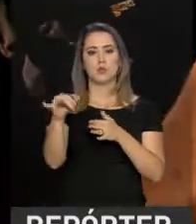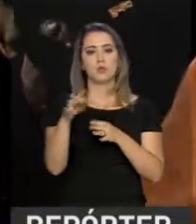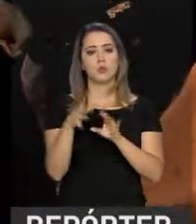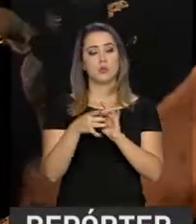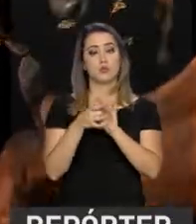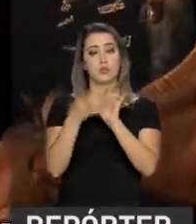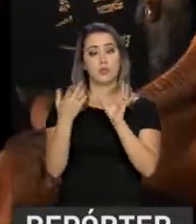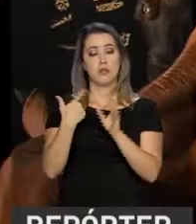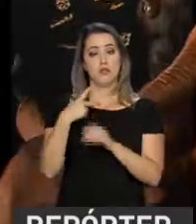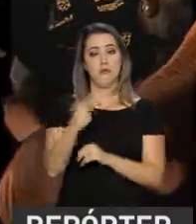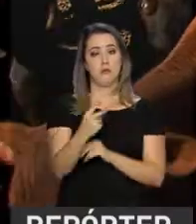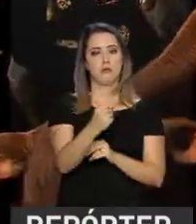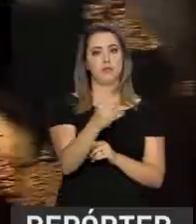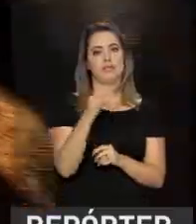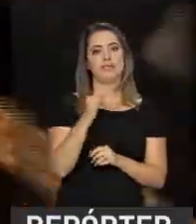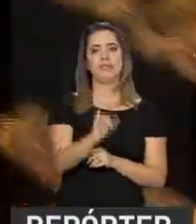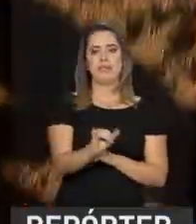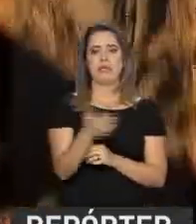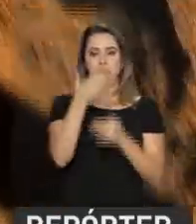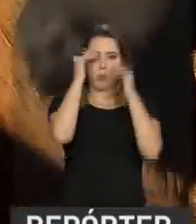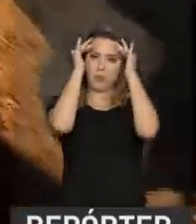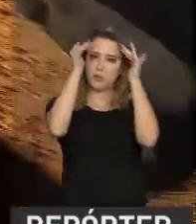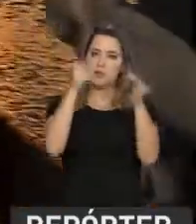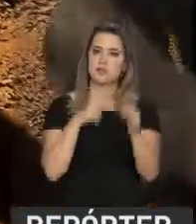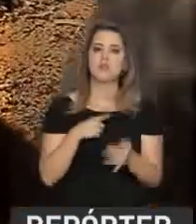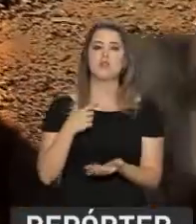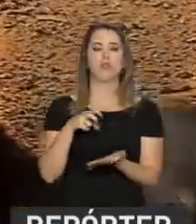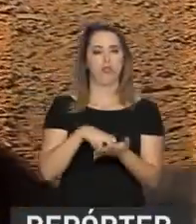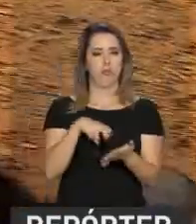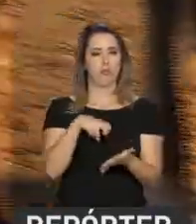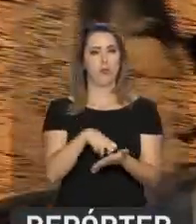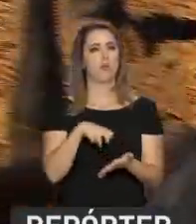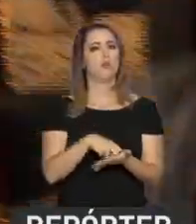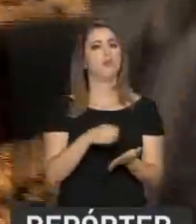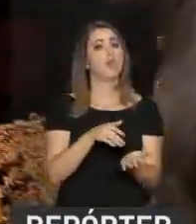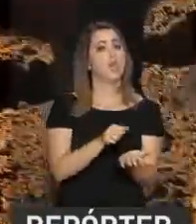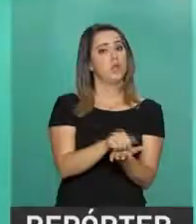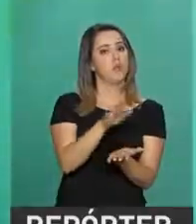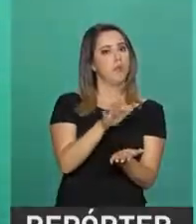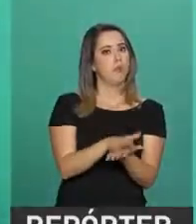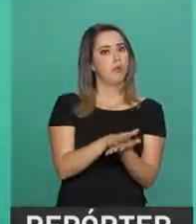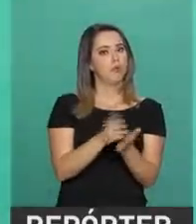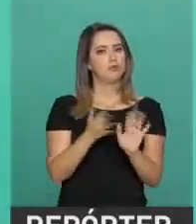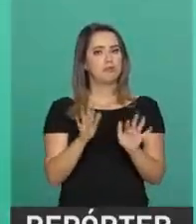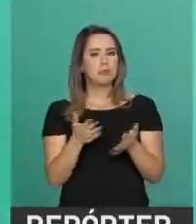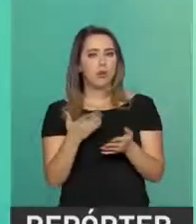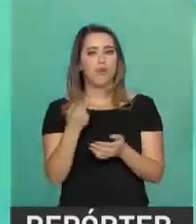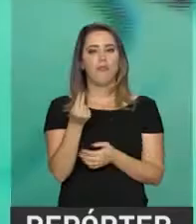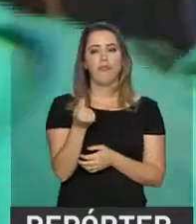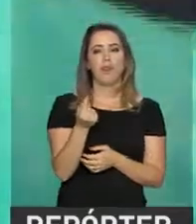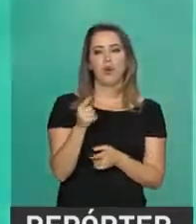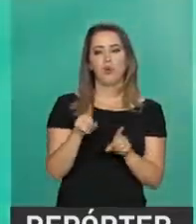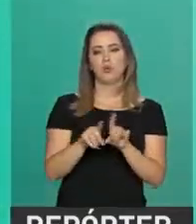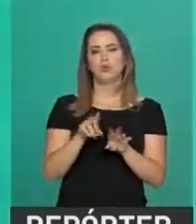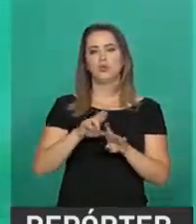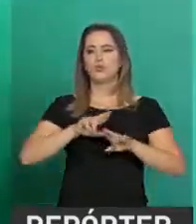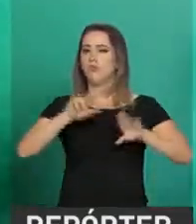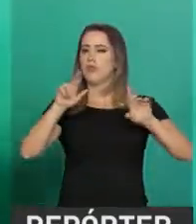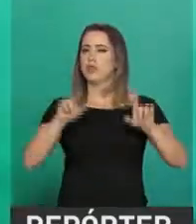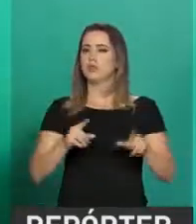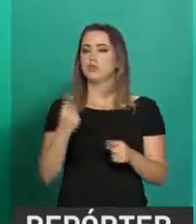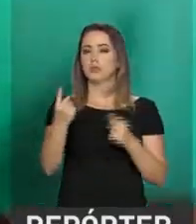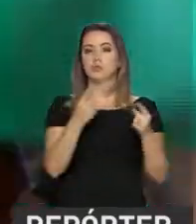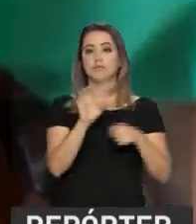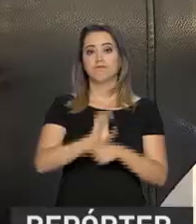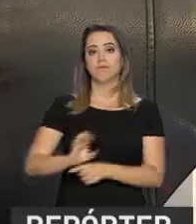O pecuarista que descumprir a medida estará sujeito a autuação e multa, cujo valor varia conforme regras de cada unidade